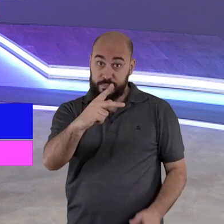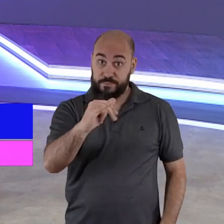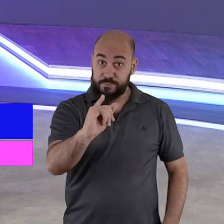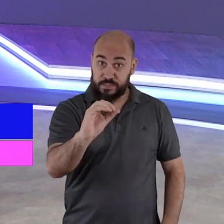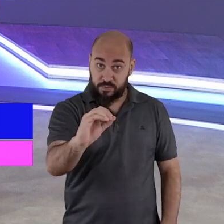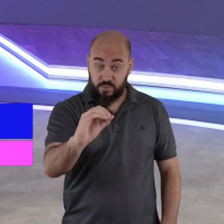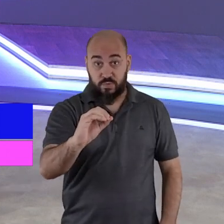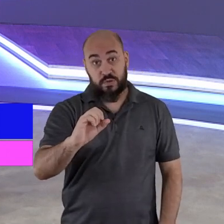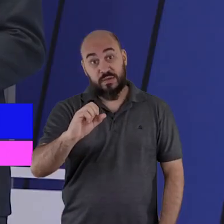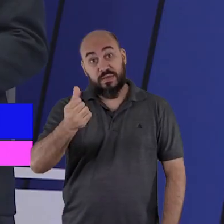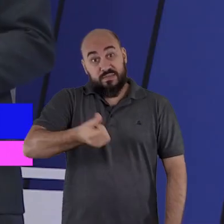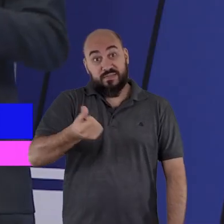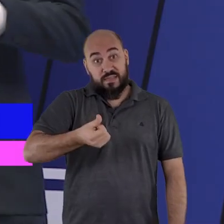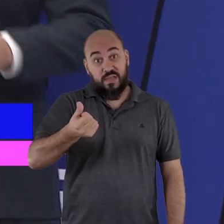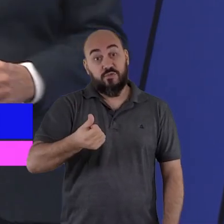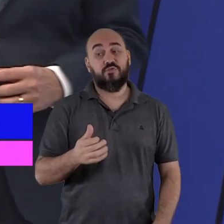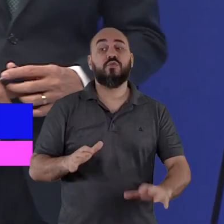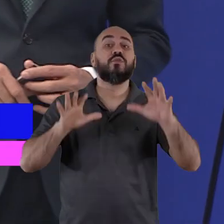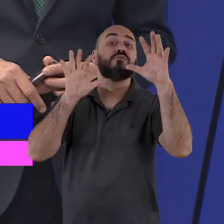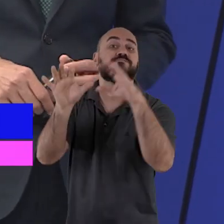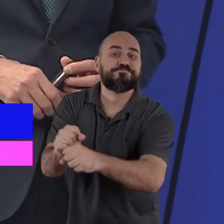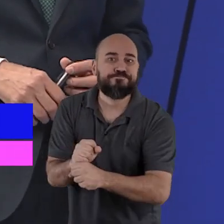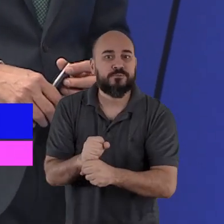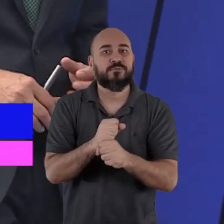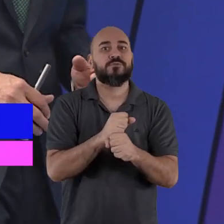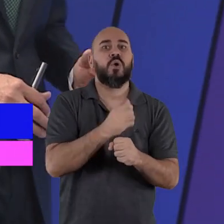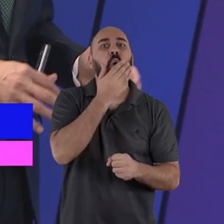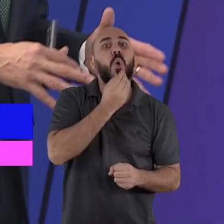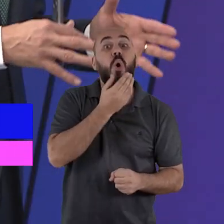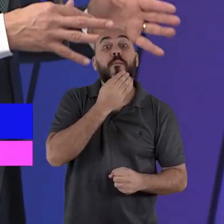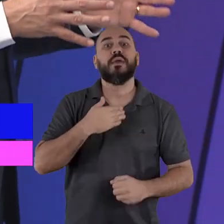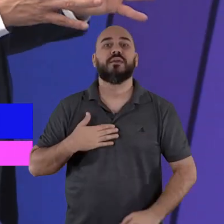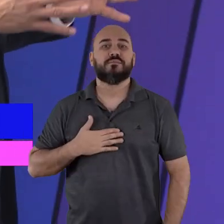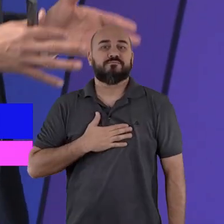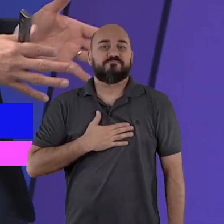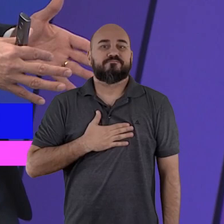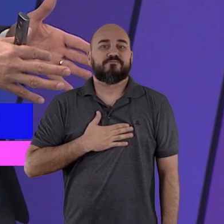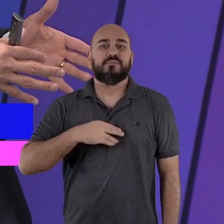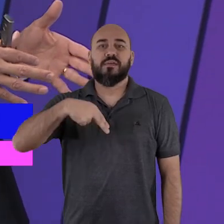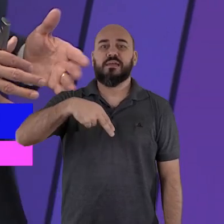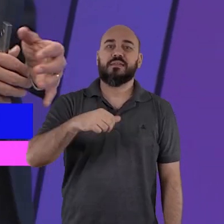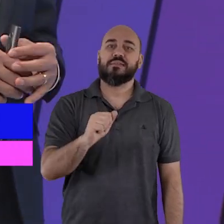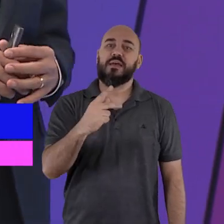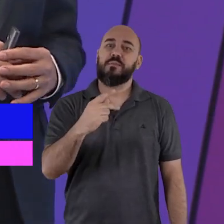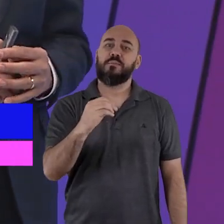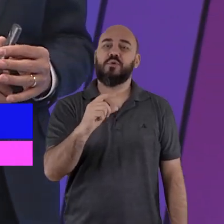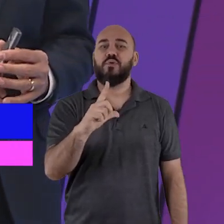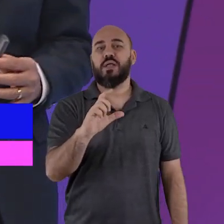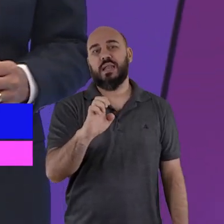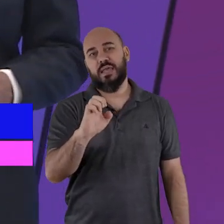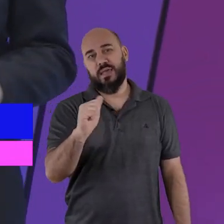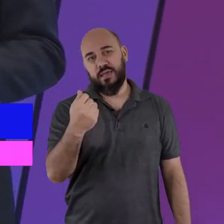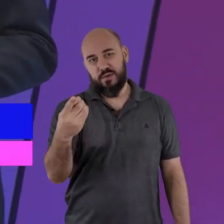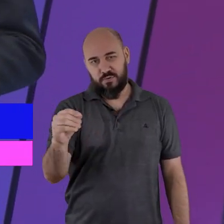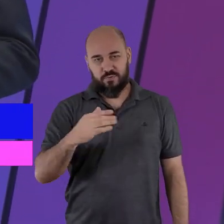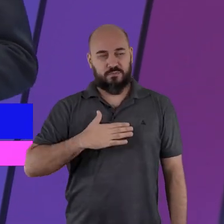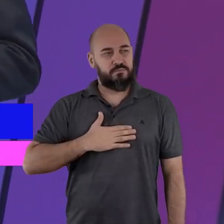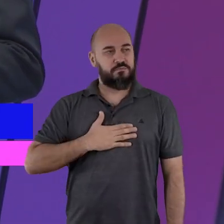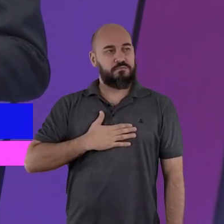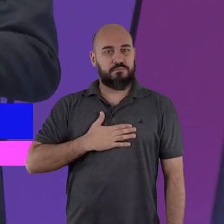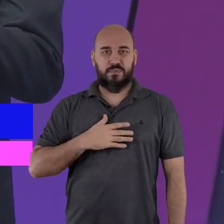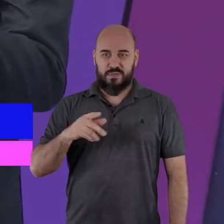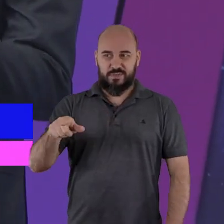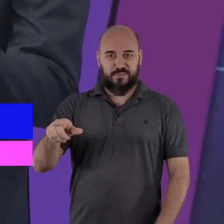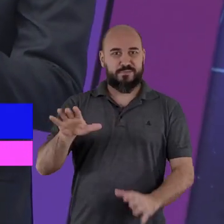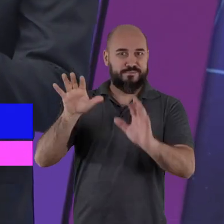Bonaparte. Nas profecias, nós temos certeza e clareza, porque